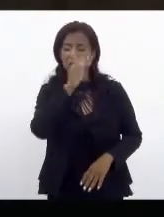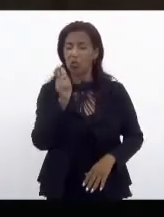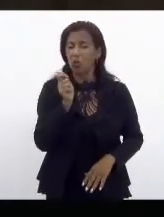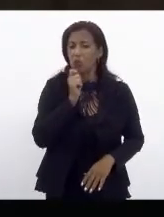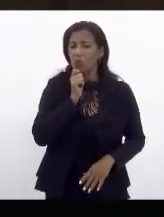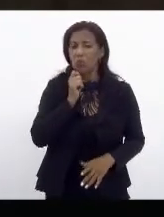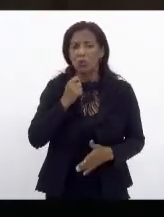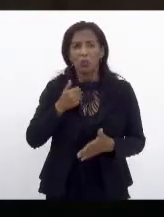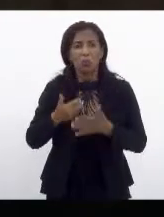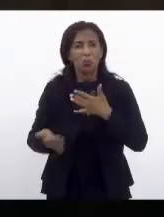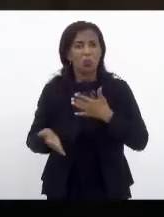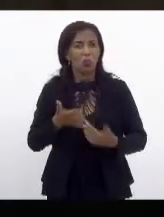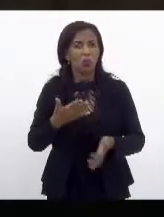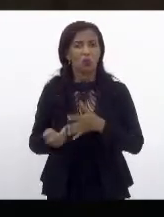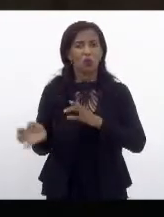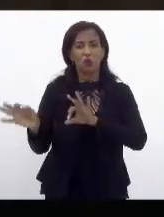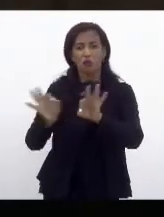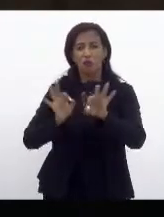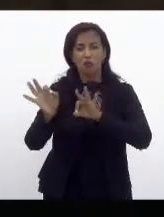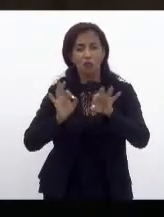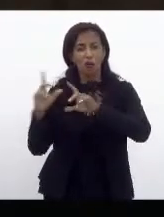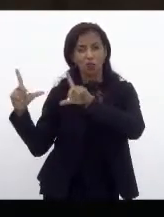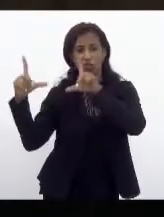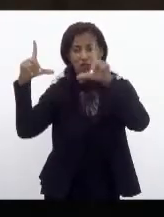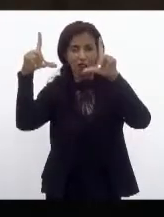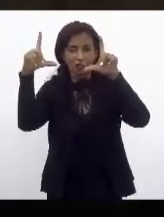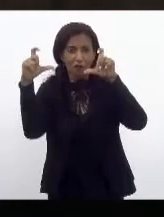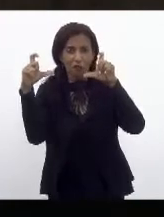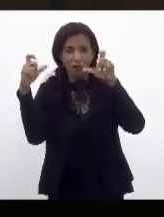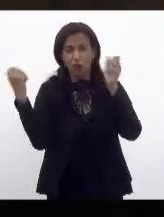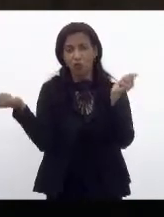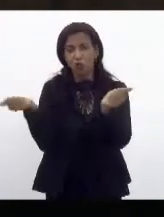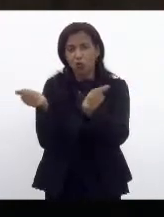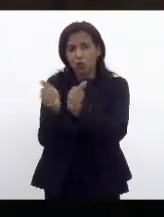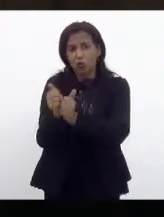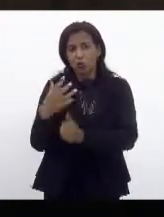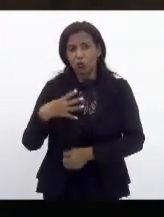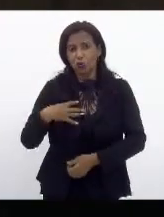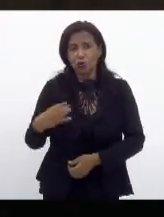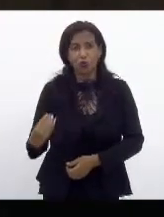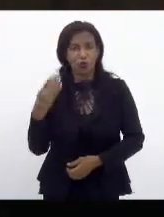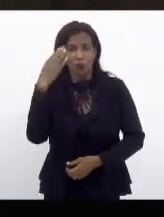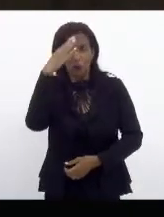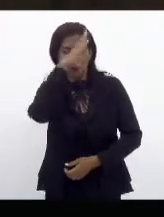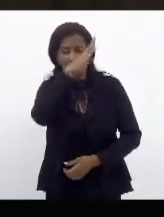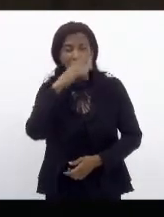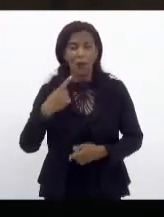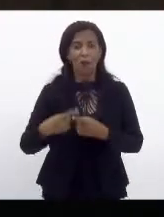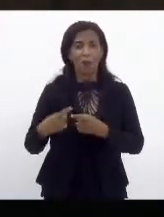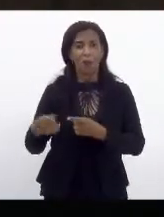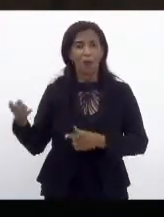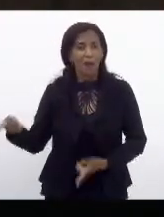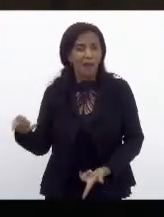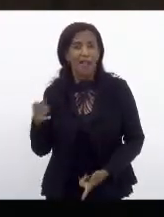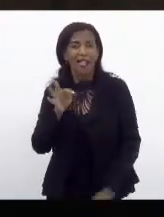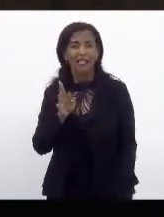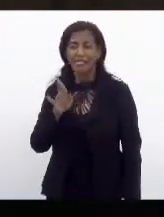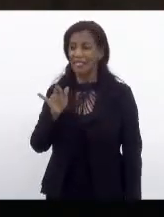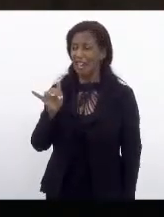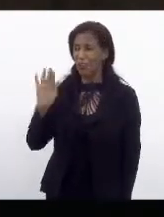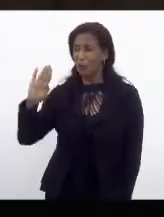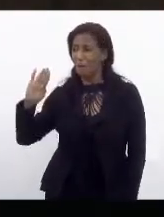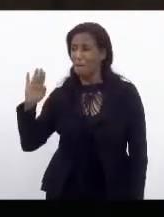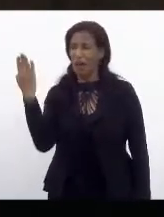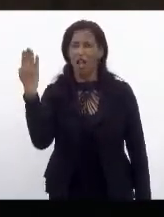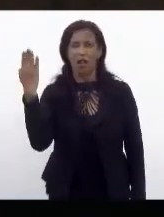qualquer possibilidade hoje de tirar foto ao lado dos filhos do Bolsonaro, porque és um traidor. Um